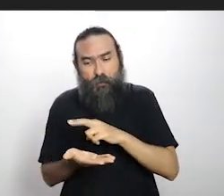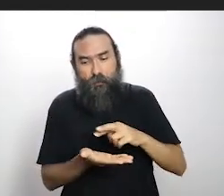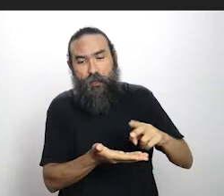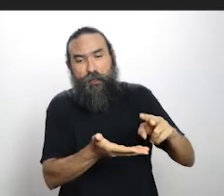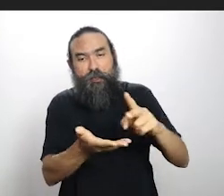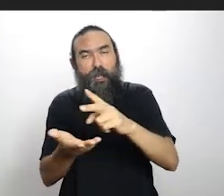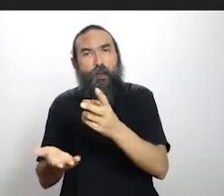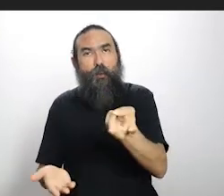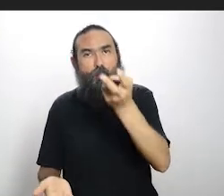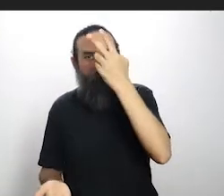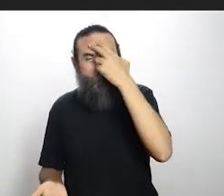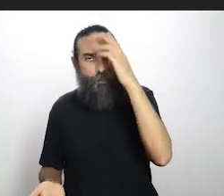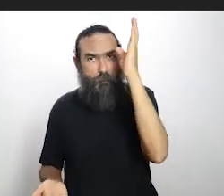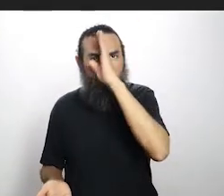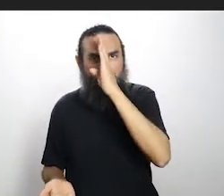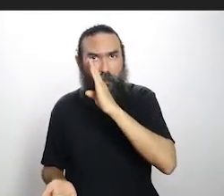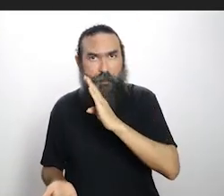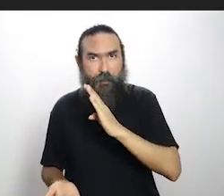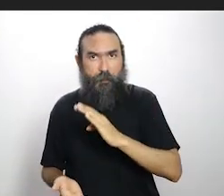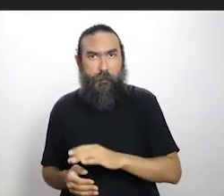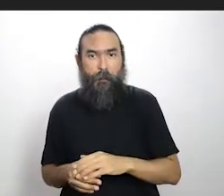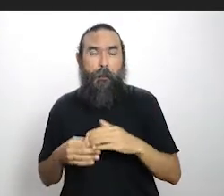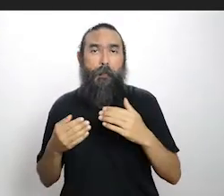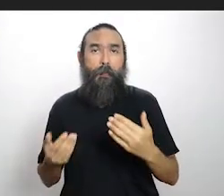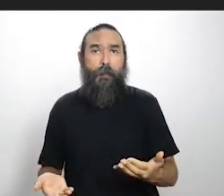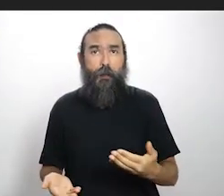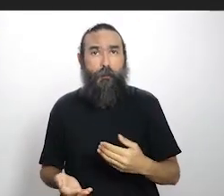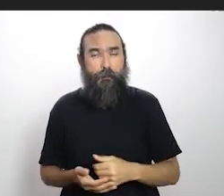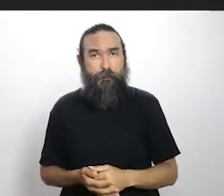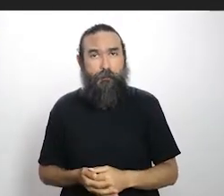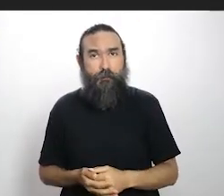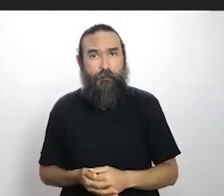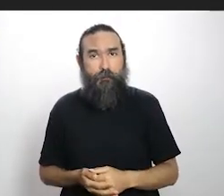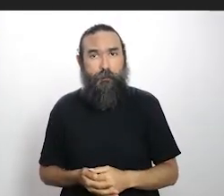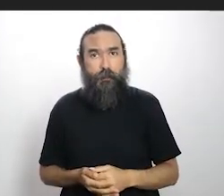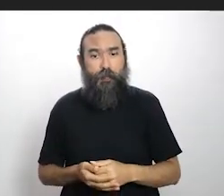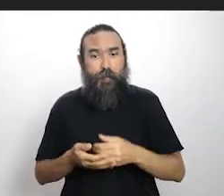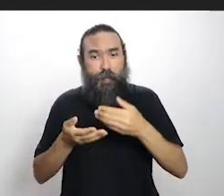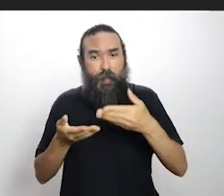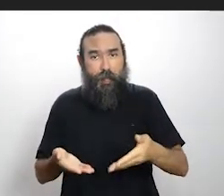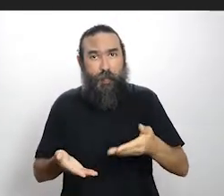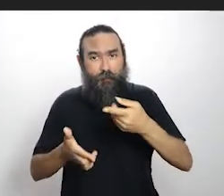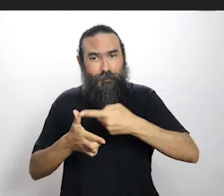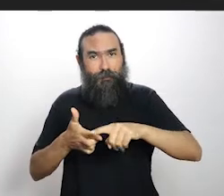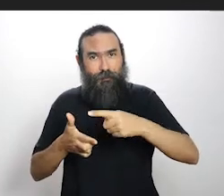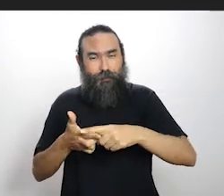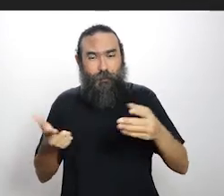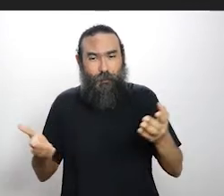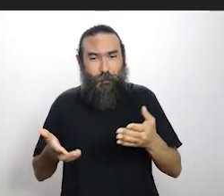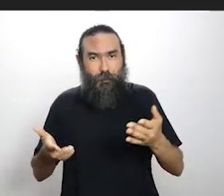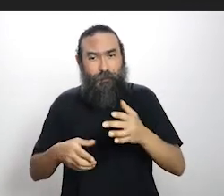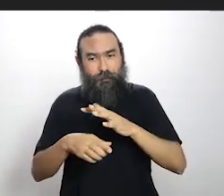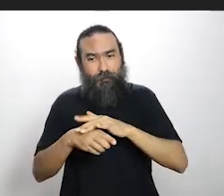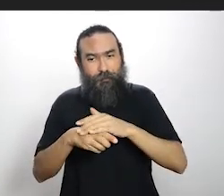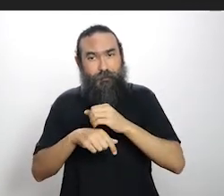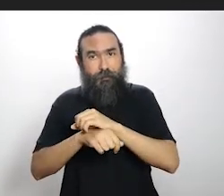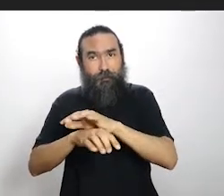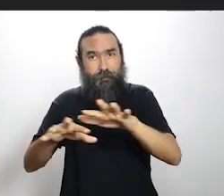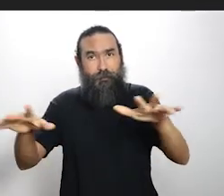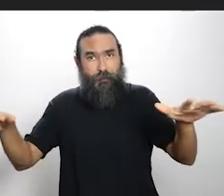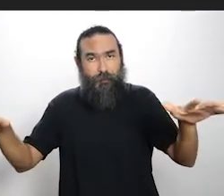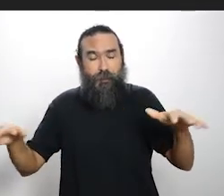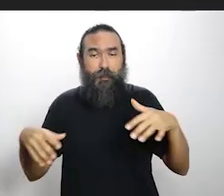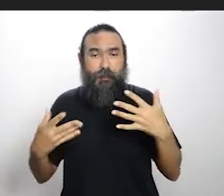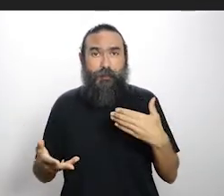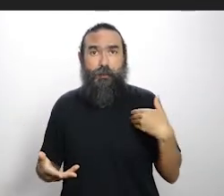que temos aqui no Brasil. Então, diante desse processo de pandemia, a gente sabe que